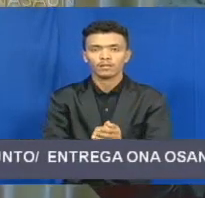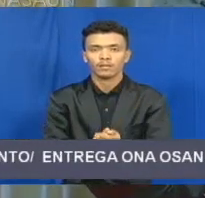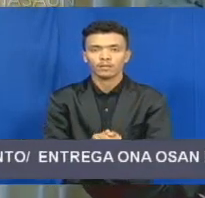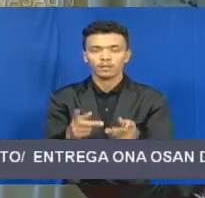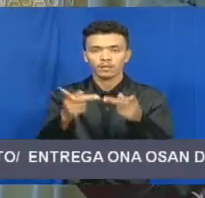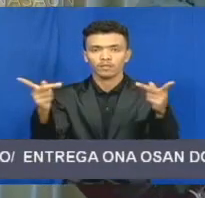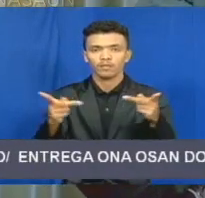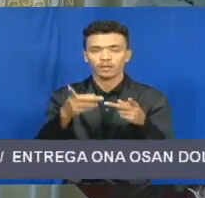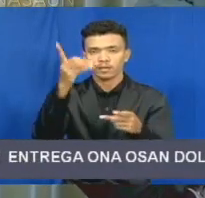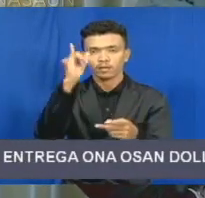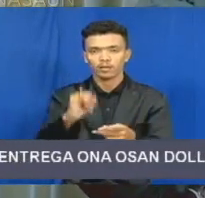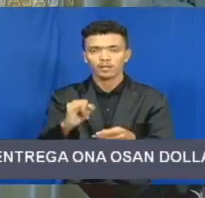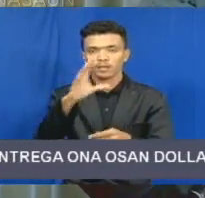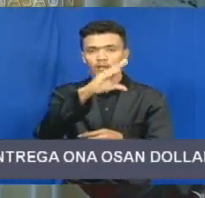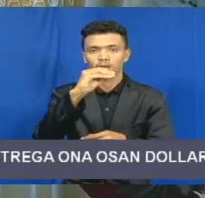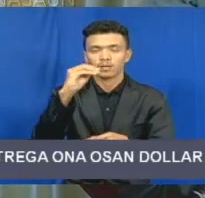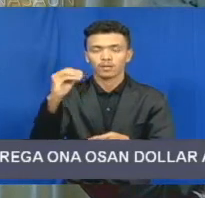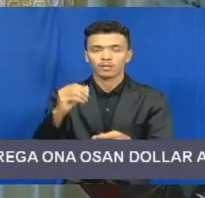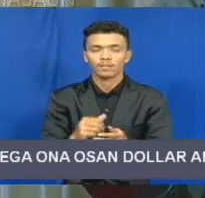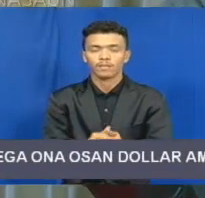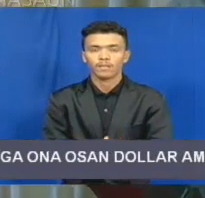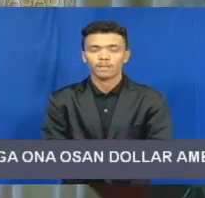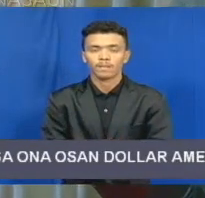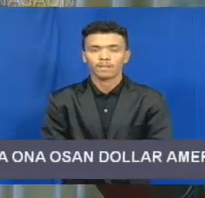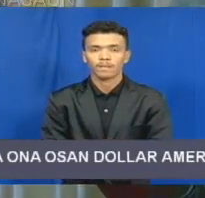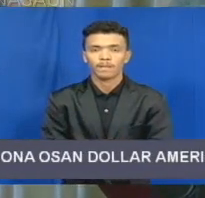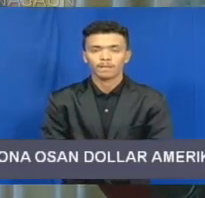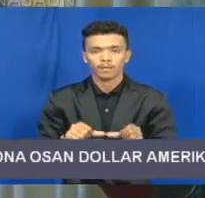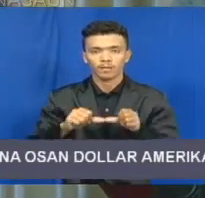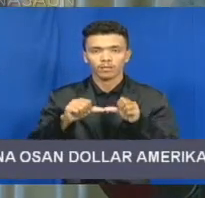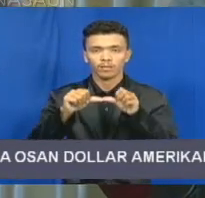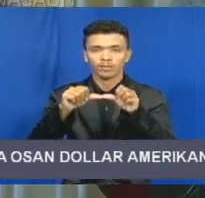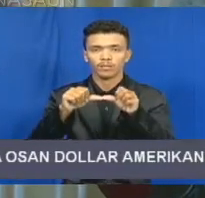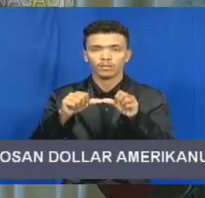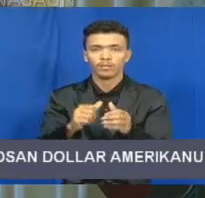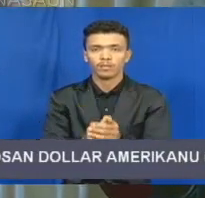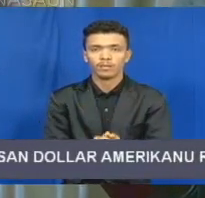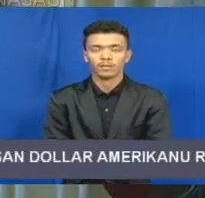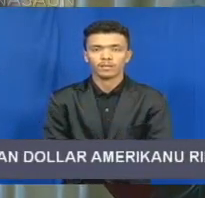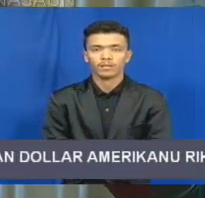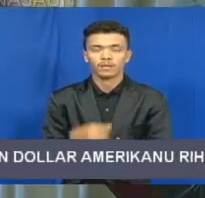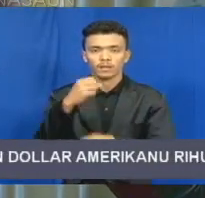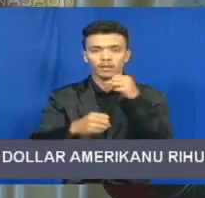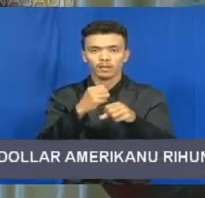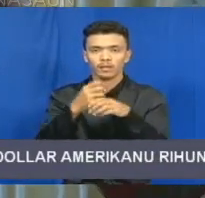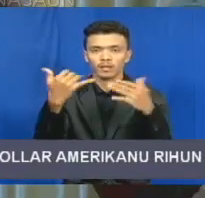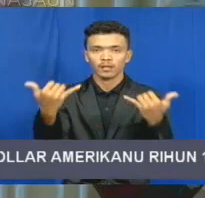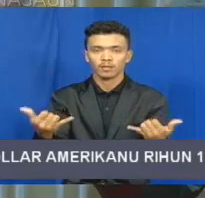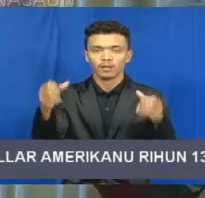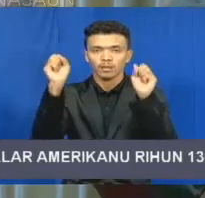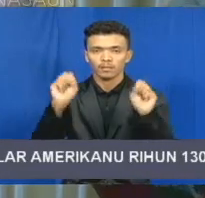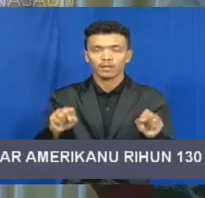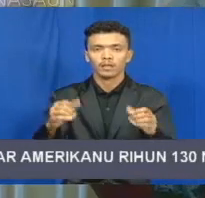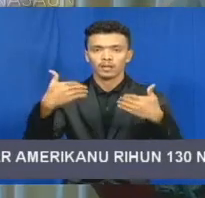excepto Dili não mos residência para vir nem maca lá rola e se quase consegue então já tinha nem ita bede e